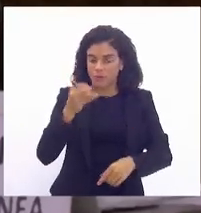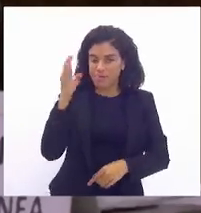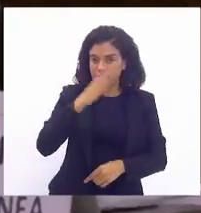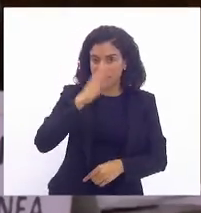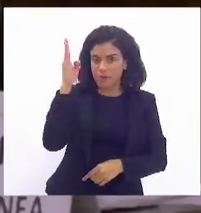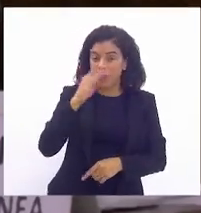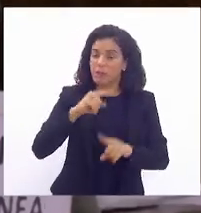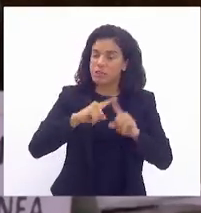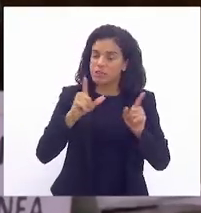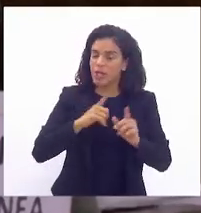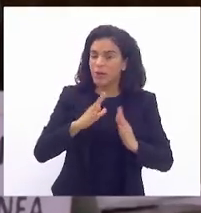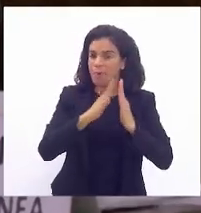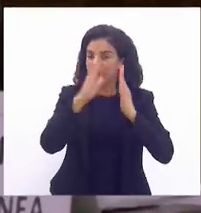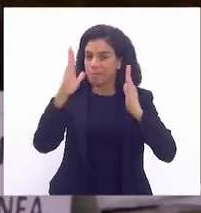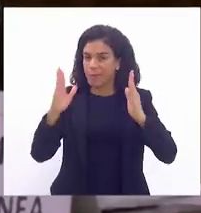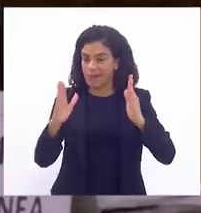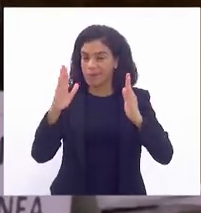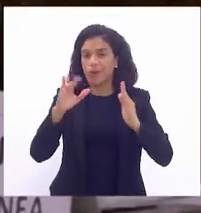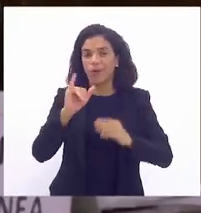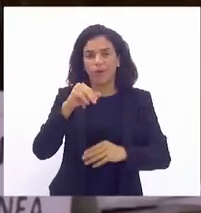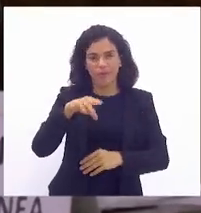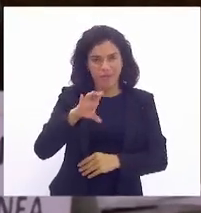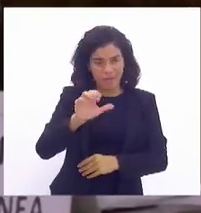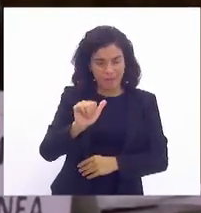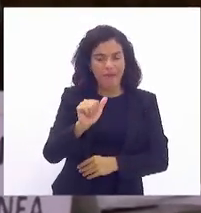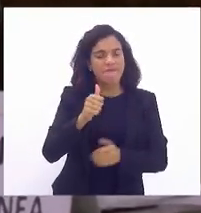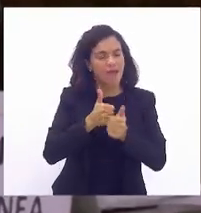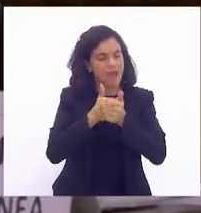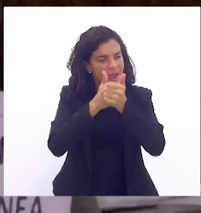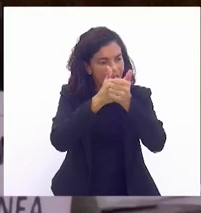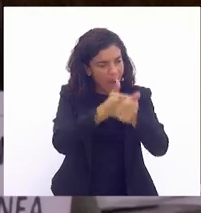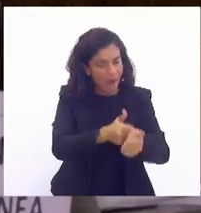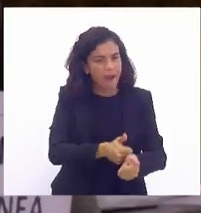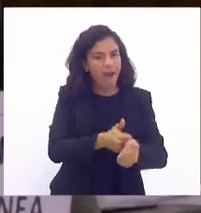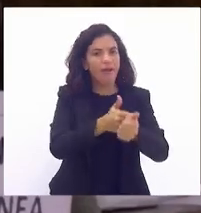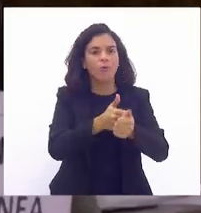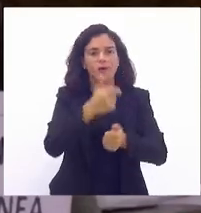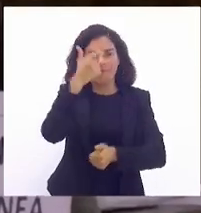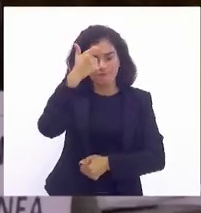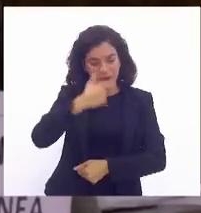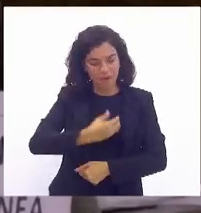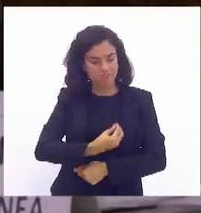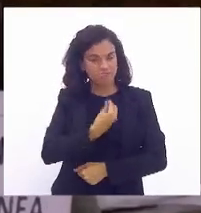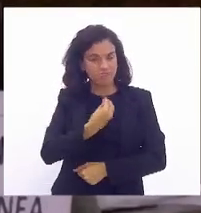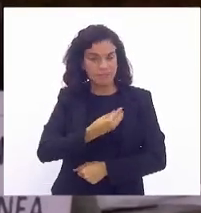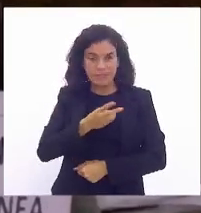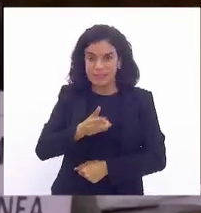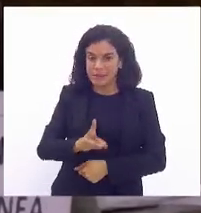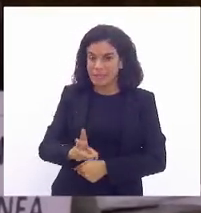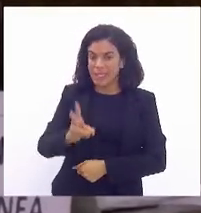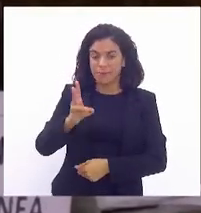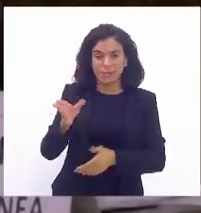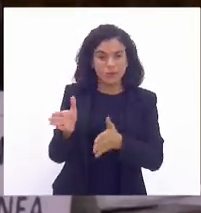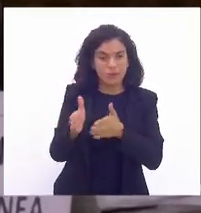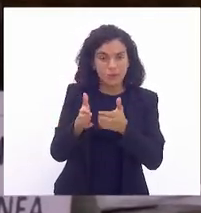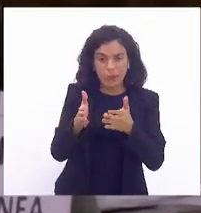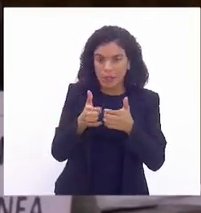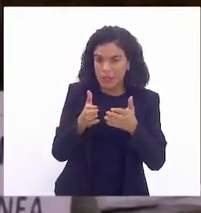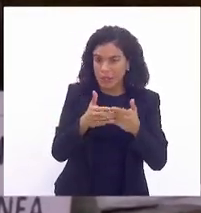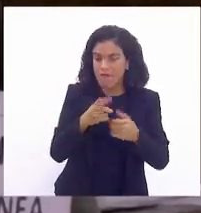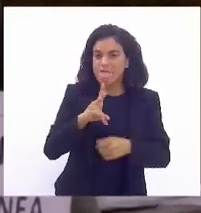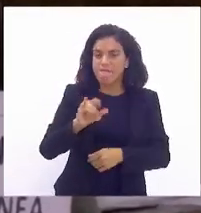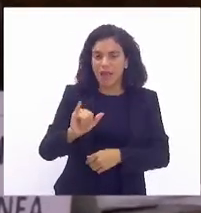para isso. E o INEA vai fazer o acompanhamento, vai estar aqui sempre que solicitado, vai